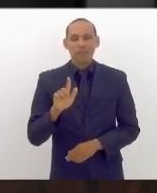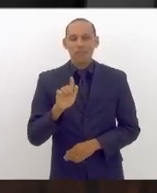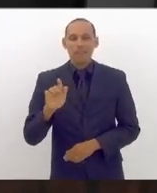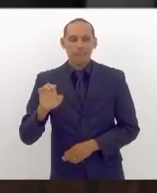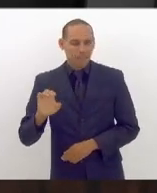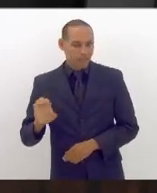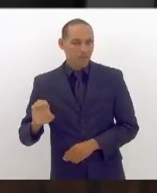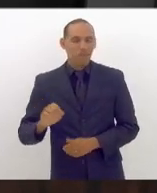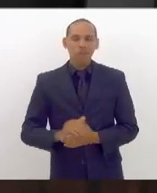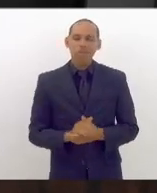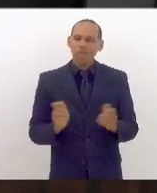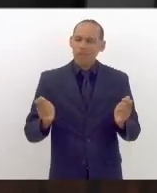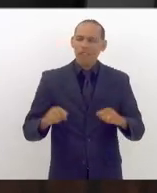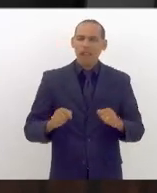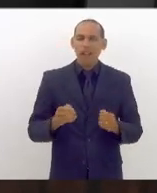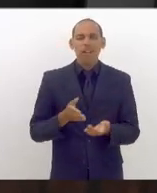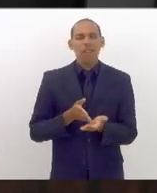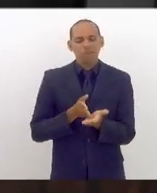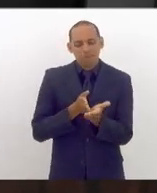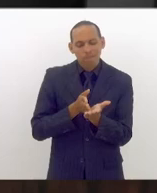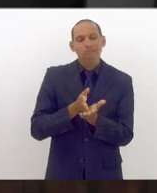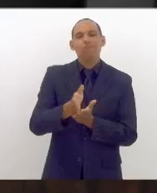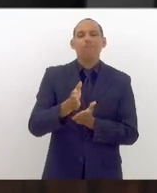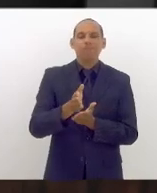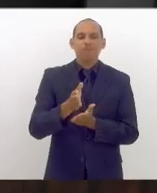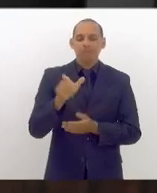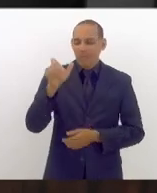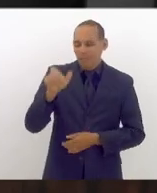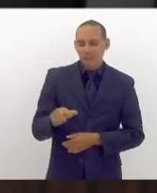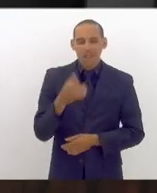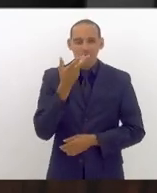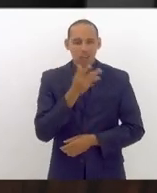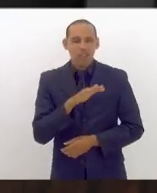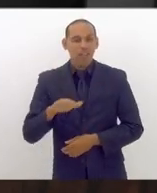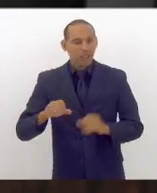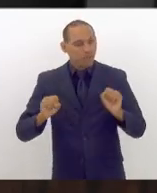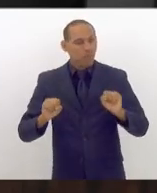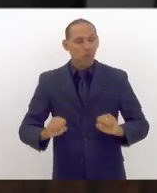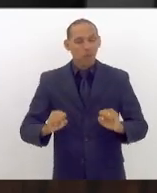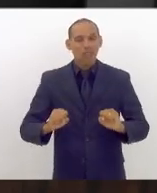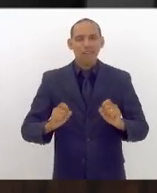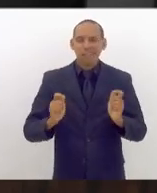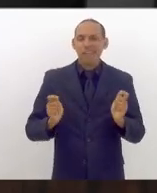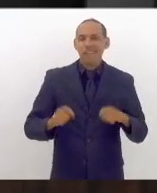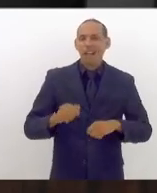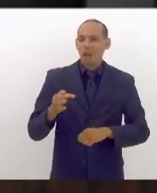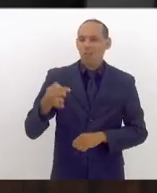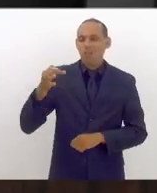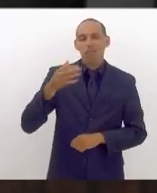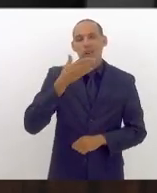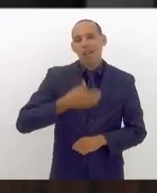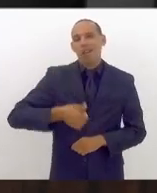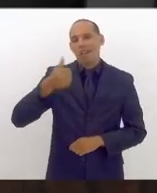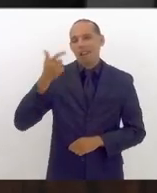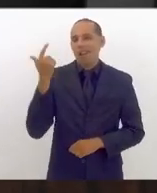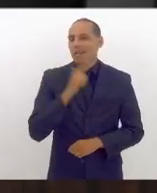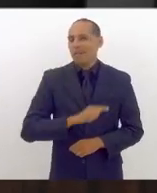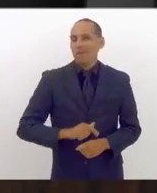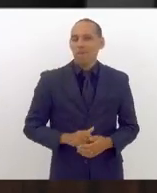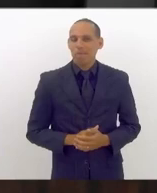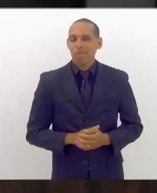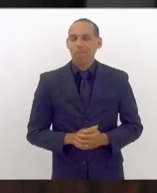que tem um Norte que tem um caminho para aquela criança tem um futuro diferente um futuro melhor queria